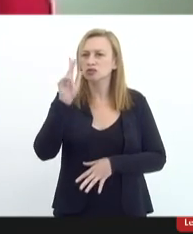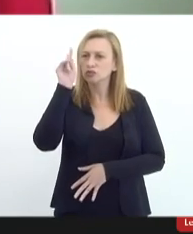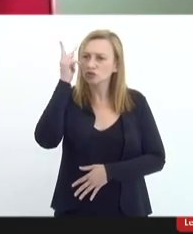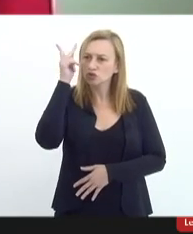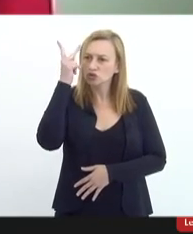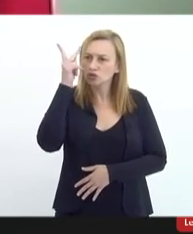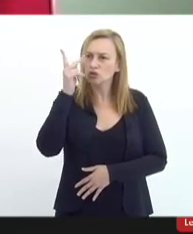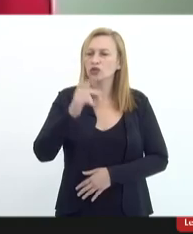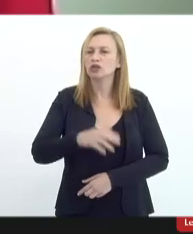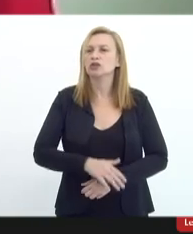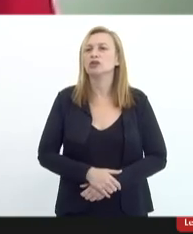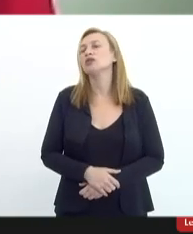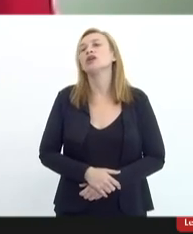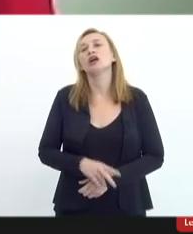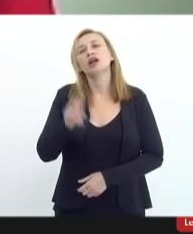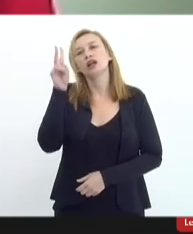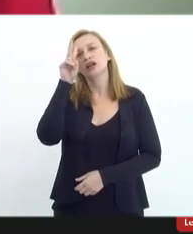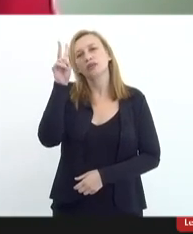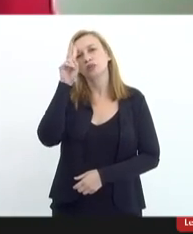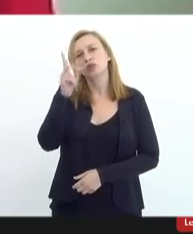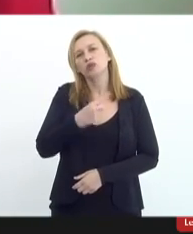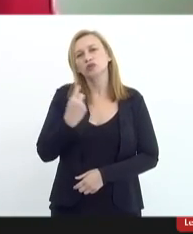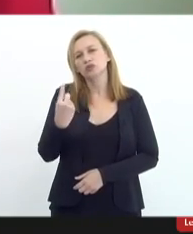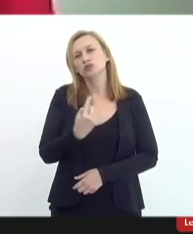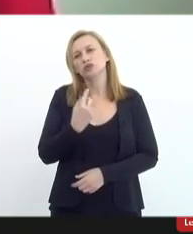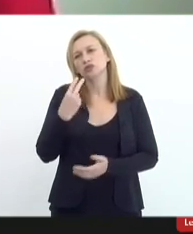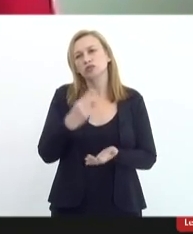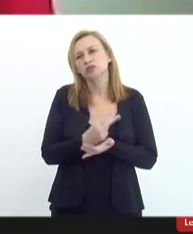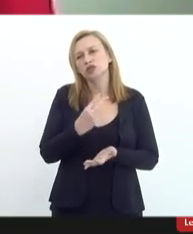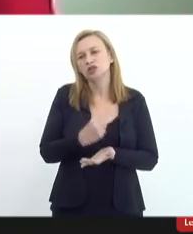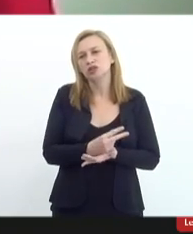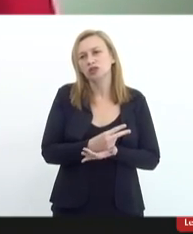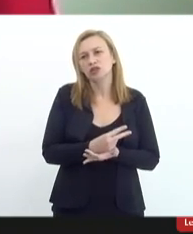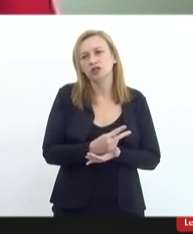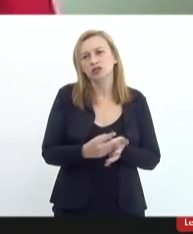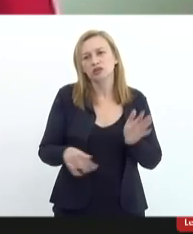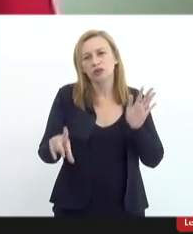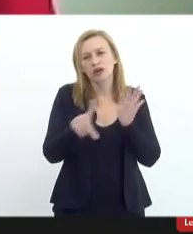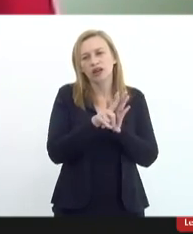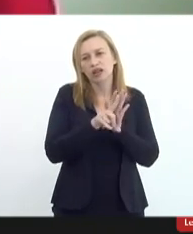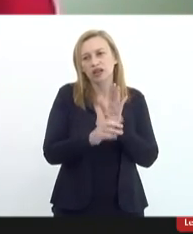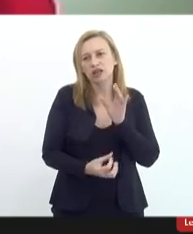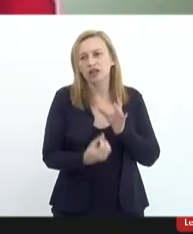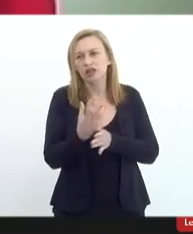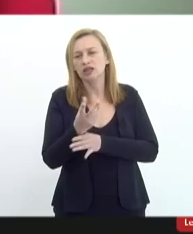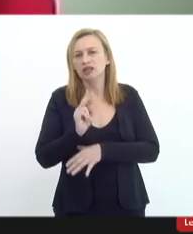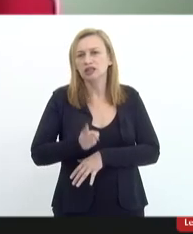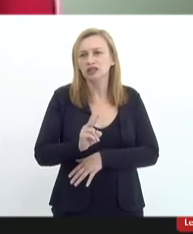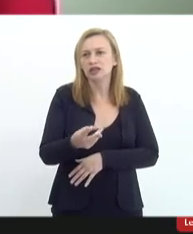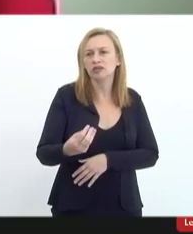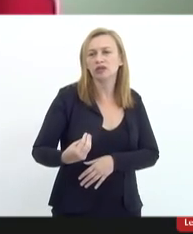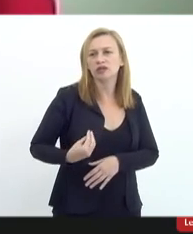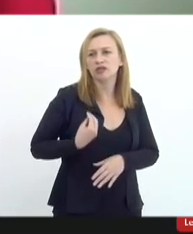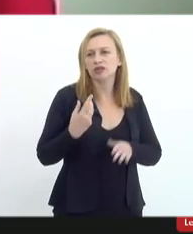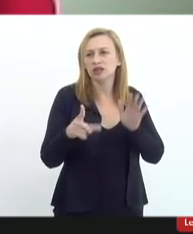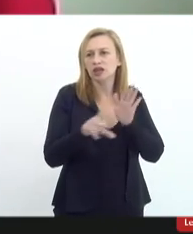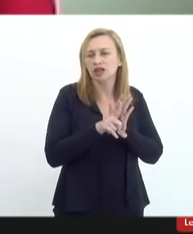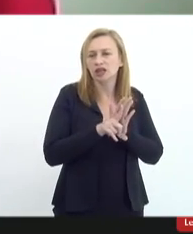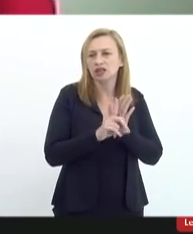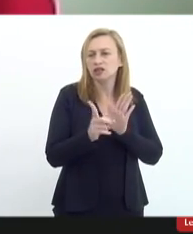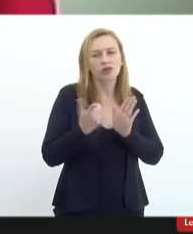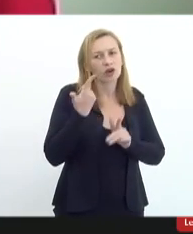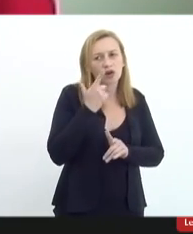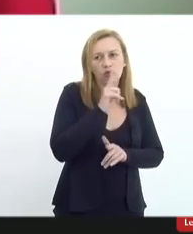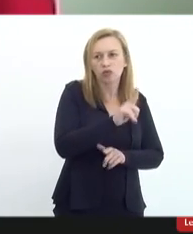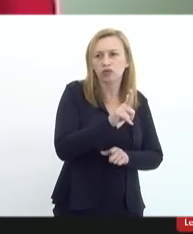e nos lembrou que, apesar da formalidade da lei, a simples existência da lei não faz a conquista